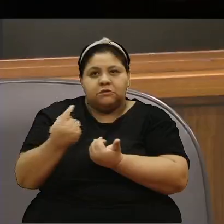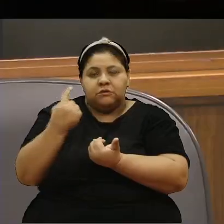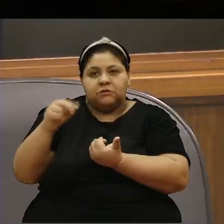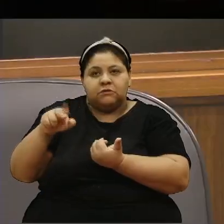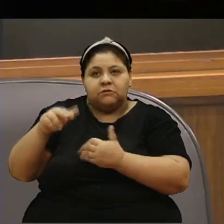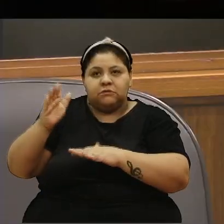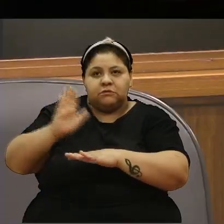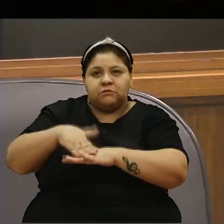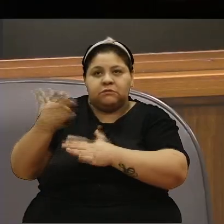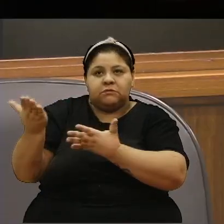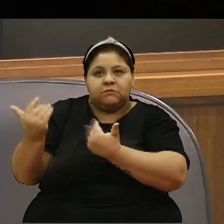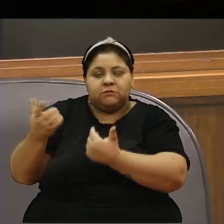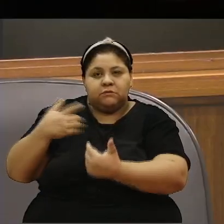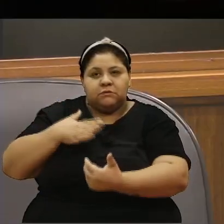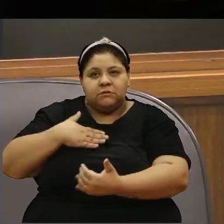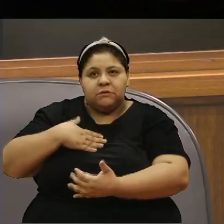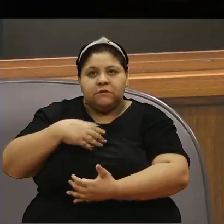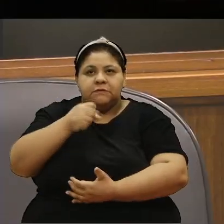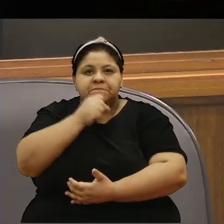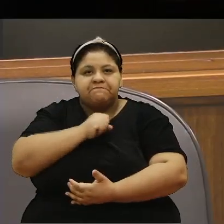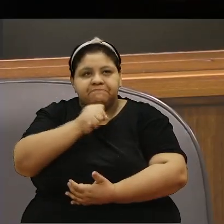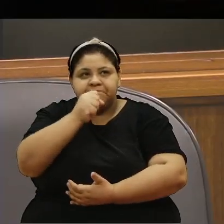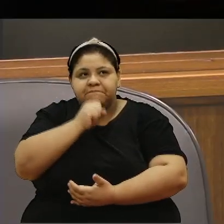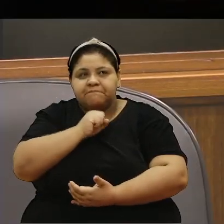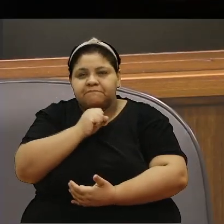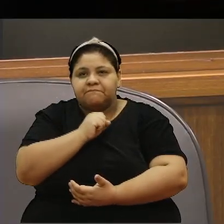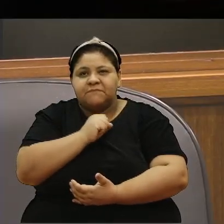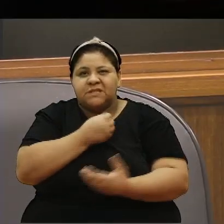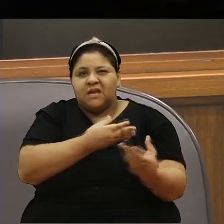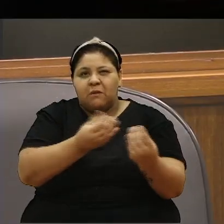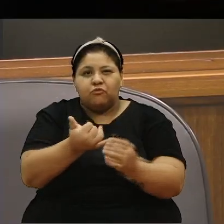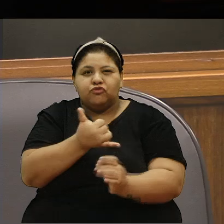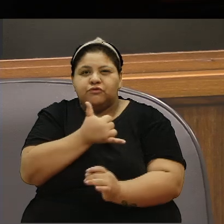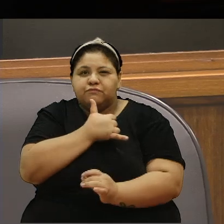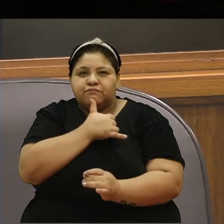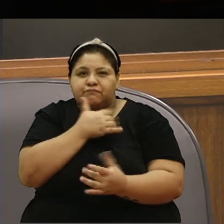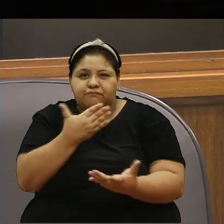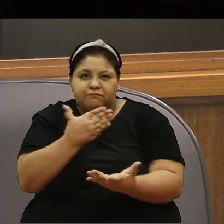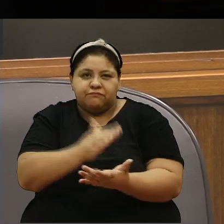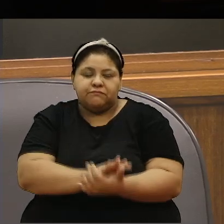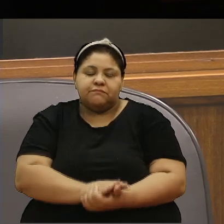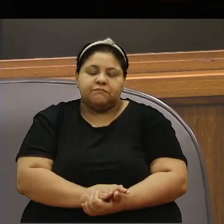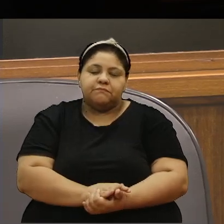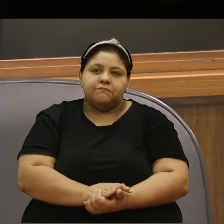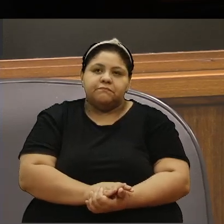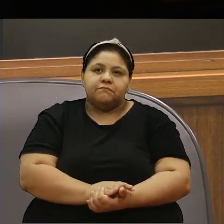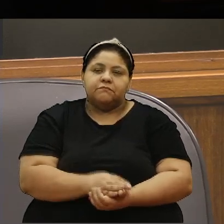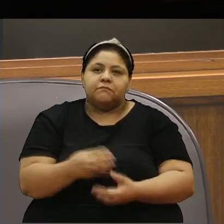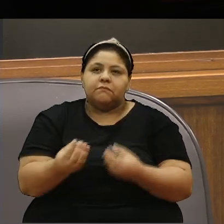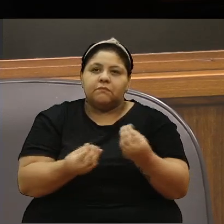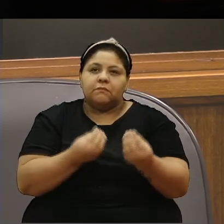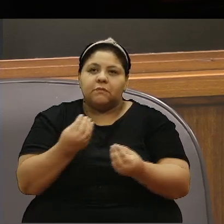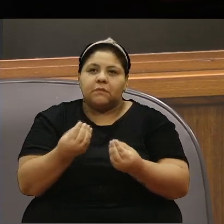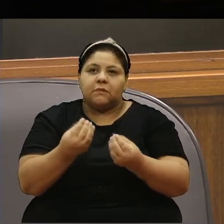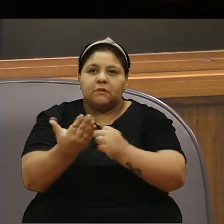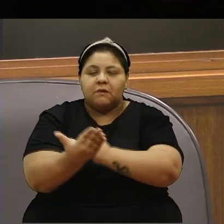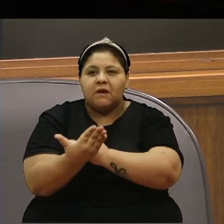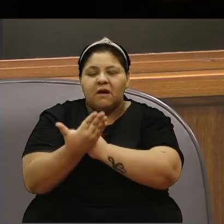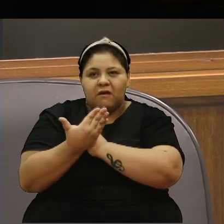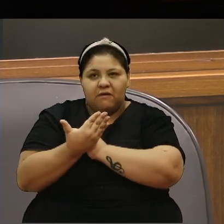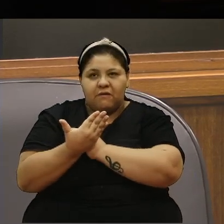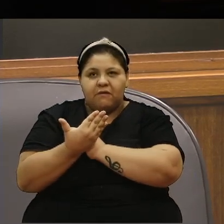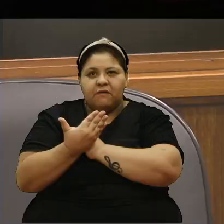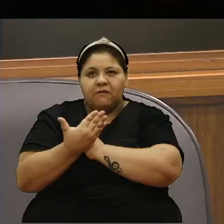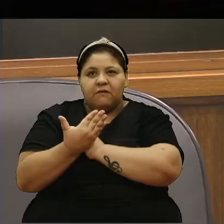irmãos mais novos da minha avó. É algo muito triste. Ele foi quem ajudou a colocar